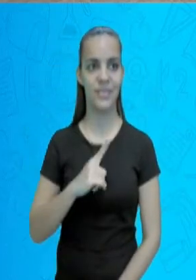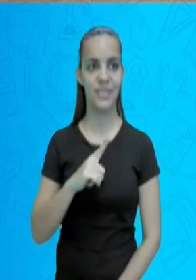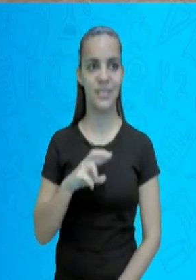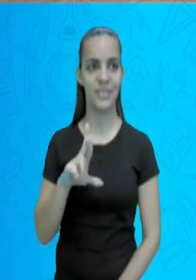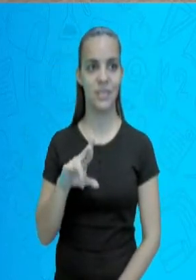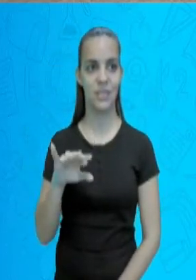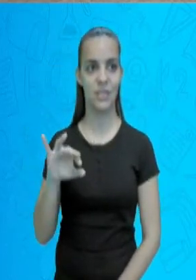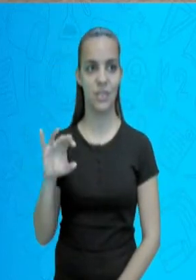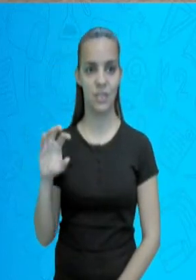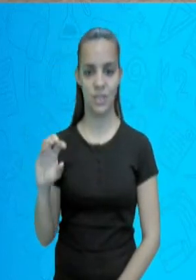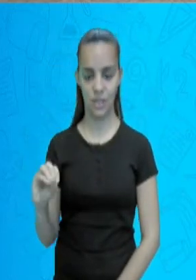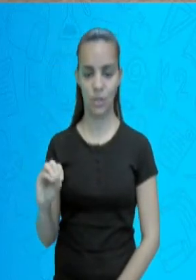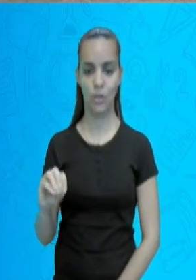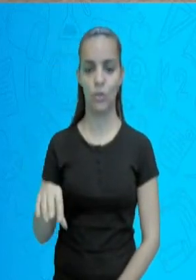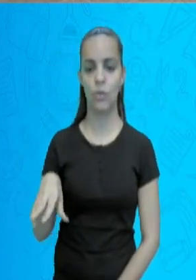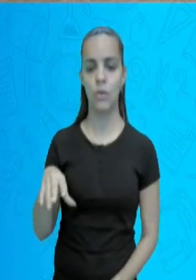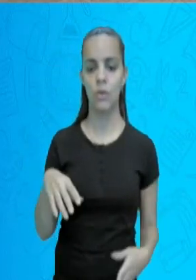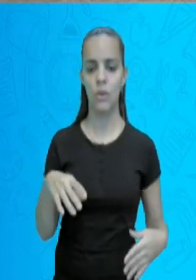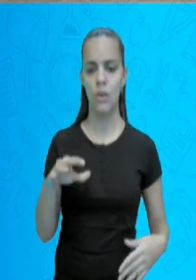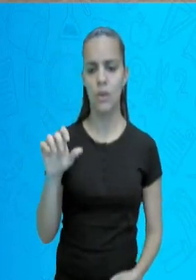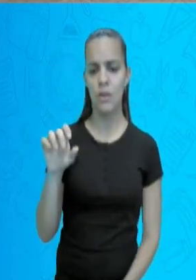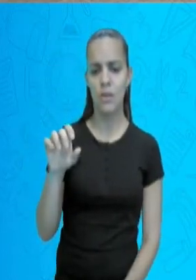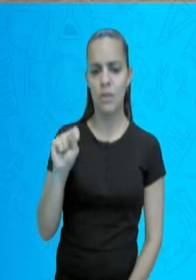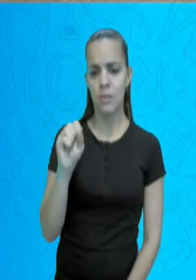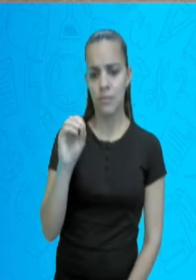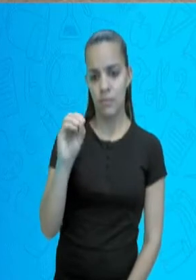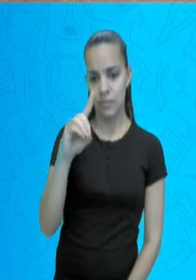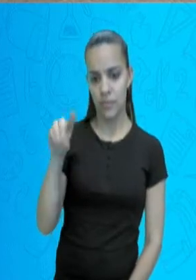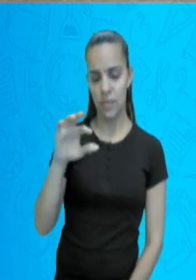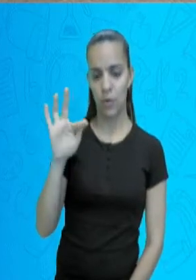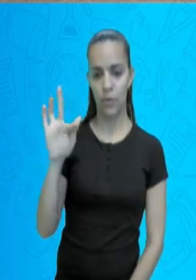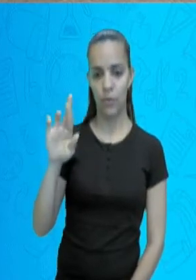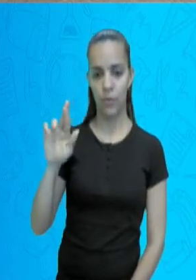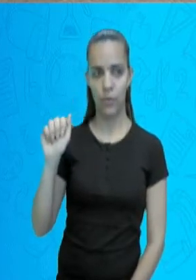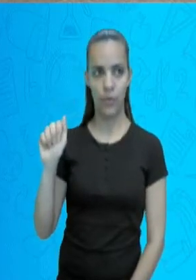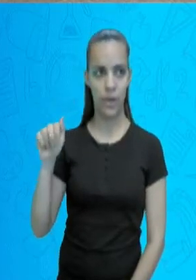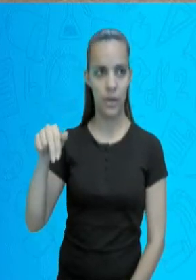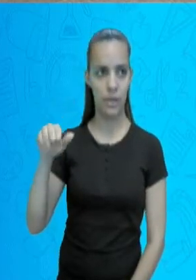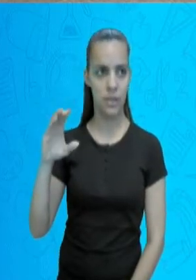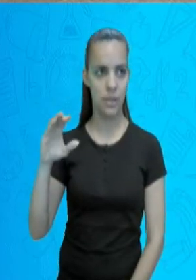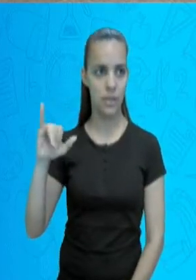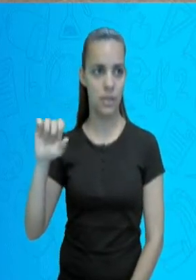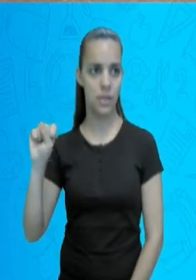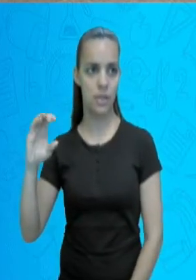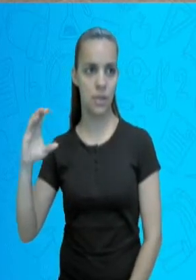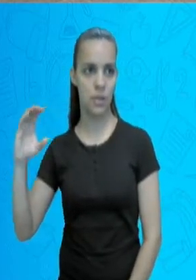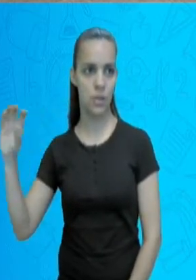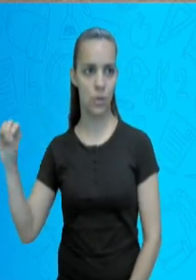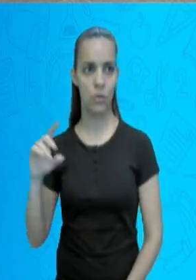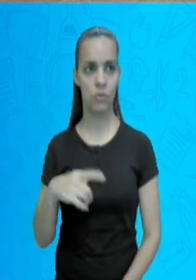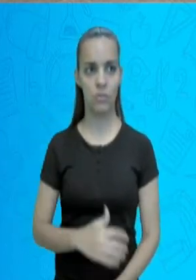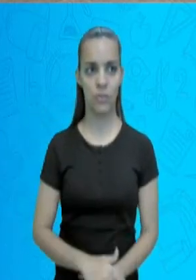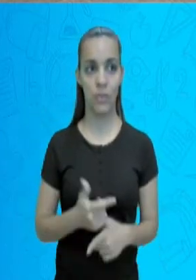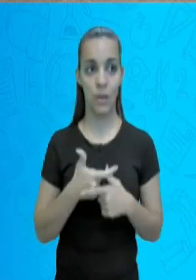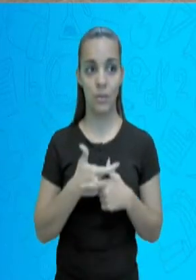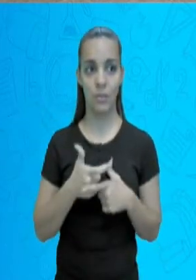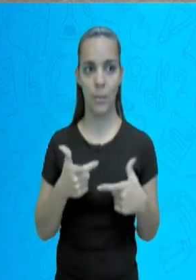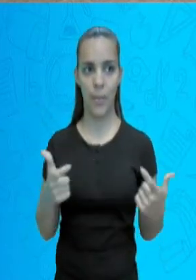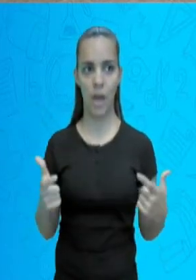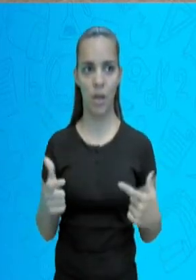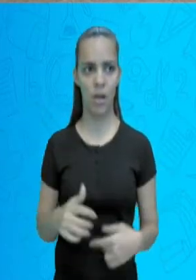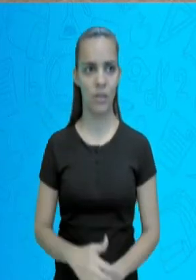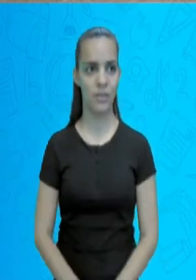Rio São Francisco. Eliane, calma aí. O Amazonas é o maior do mundo. Eu sei